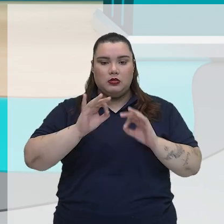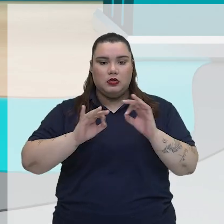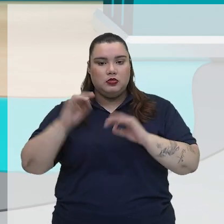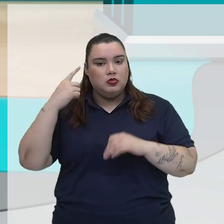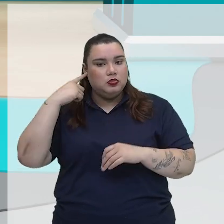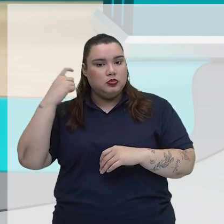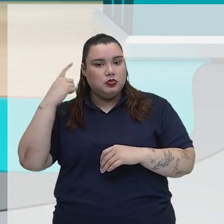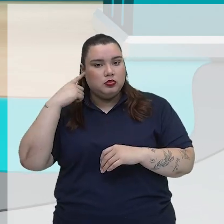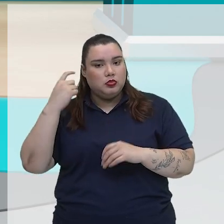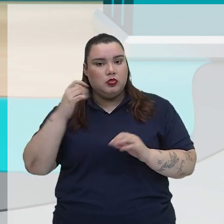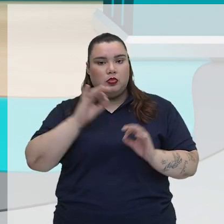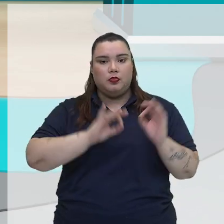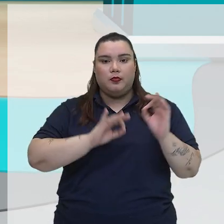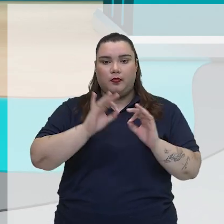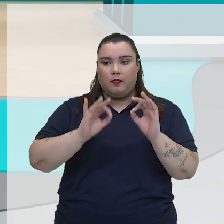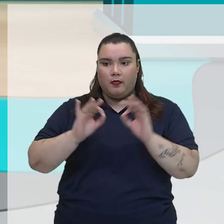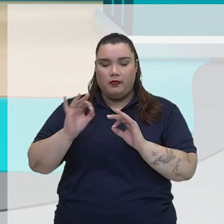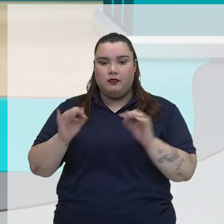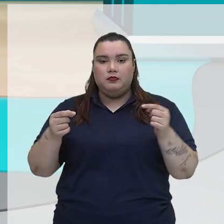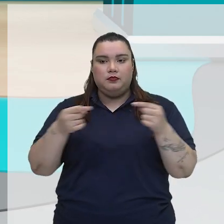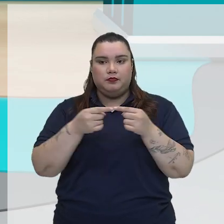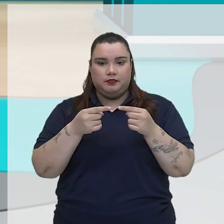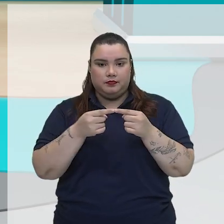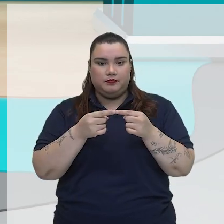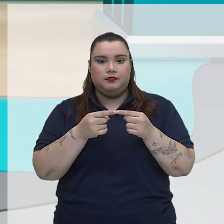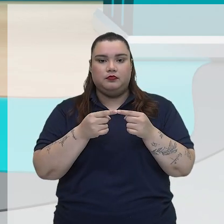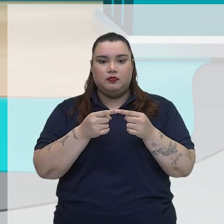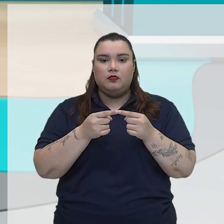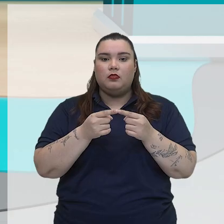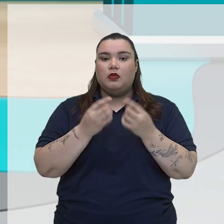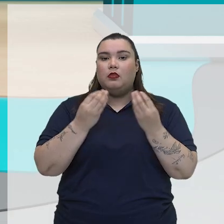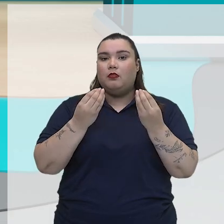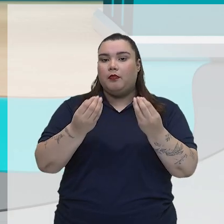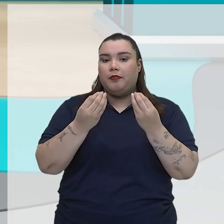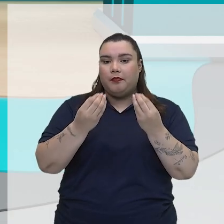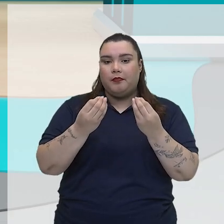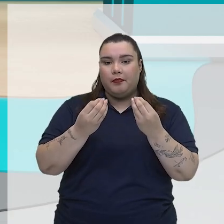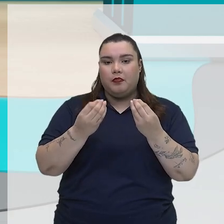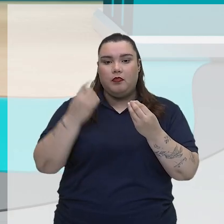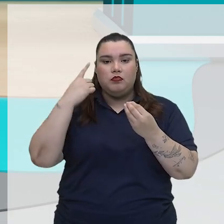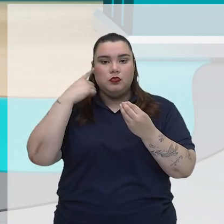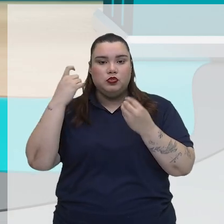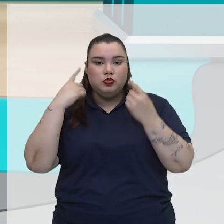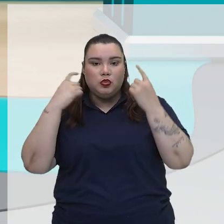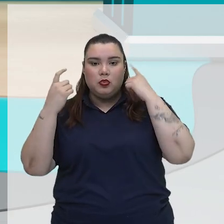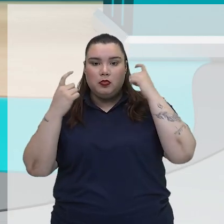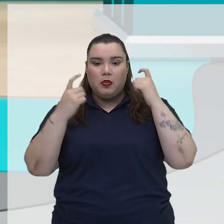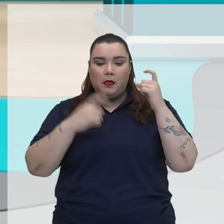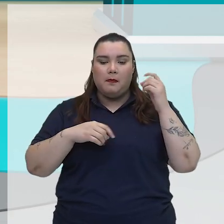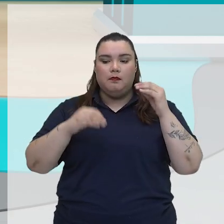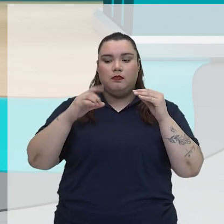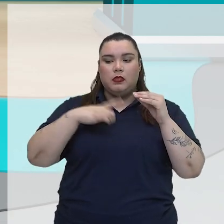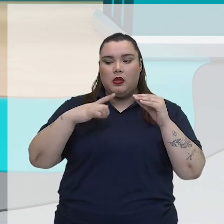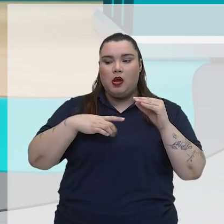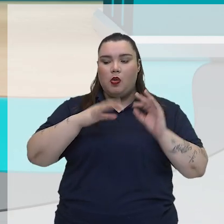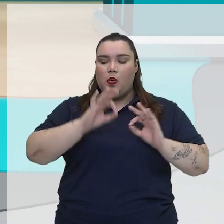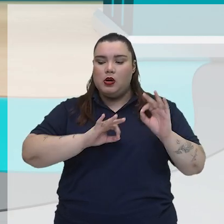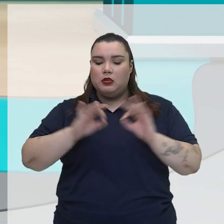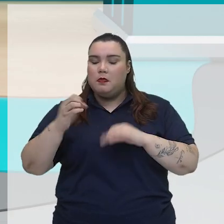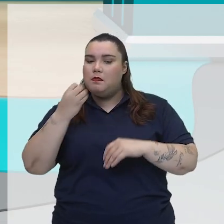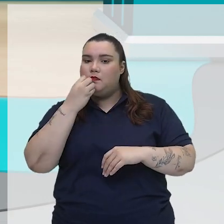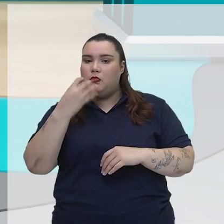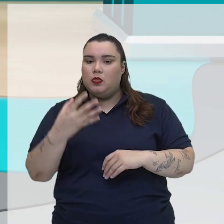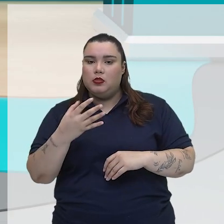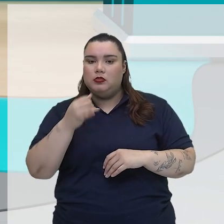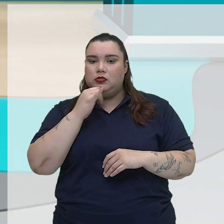sons. Ela organiza os sons desses instrumentos para que um som de um instrumento não sobreponha o outro. Para a